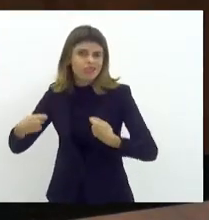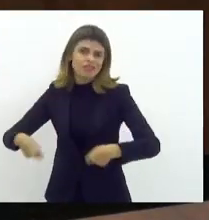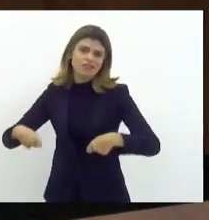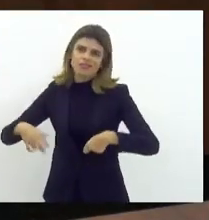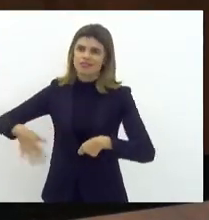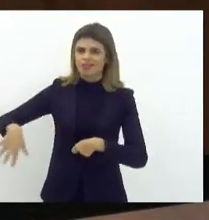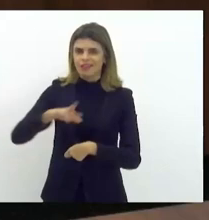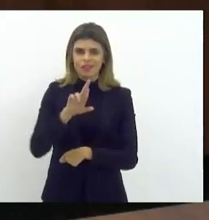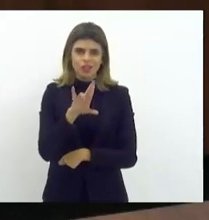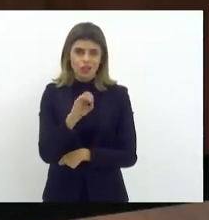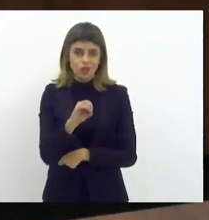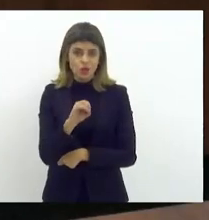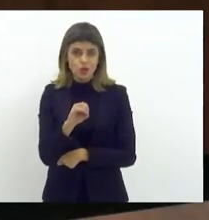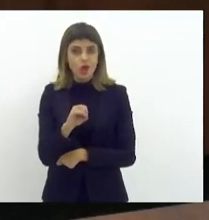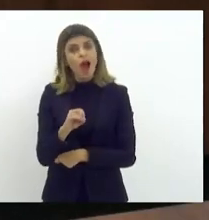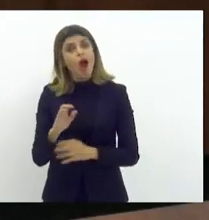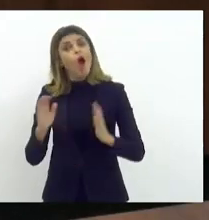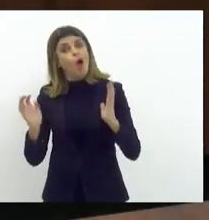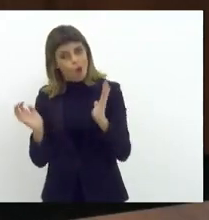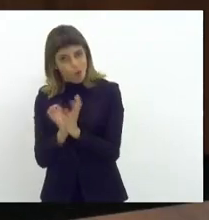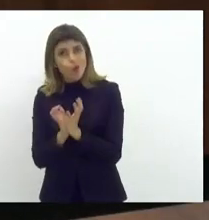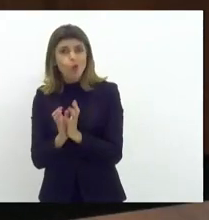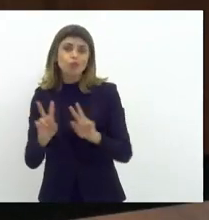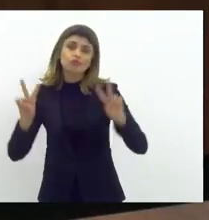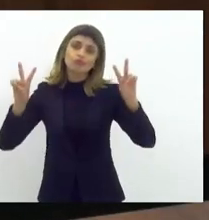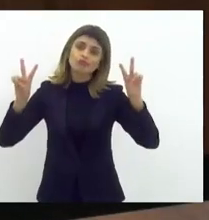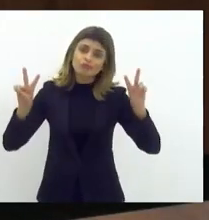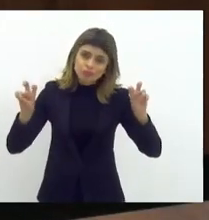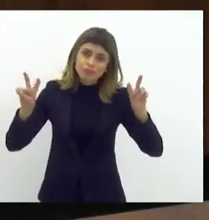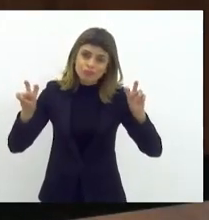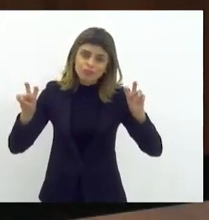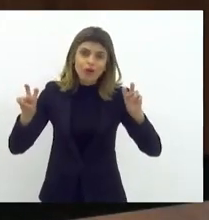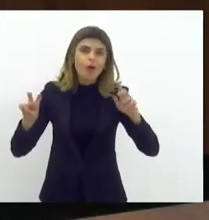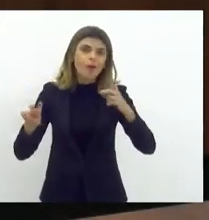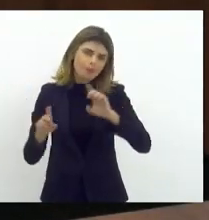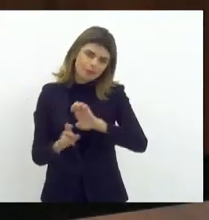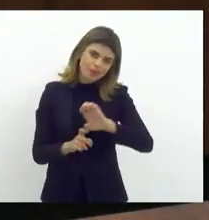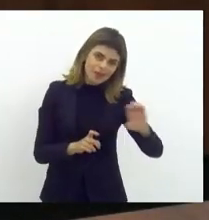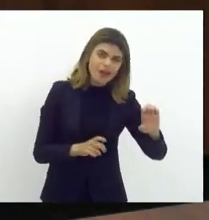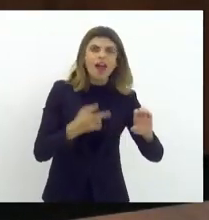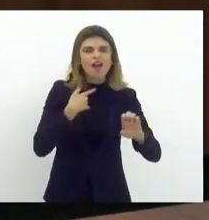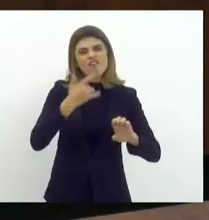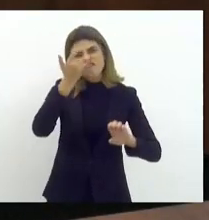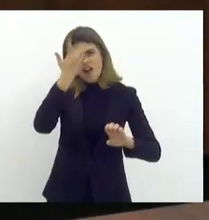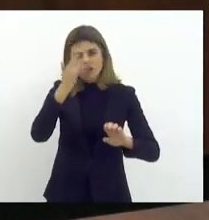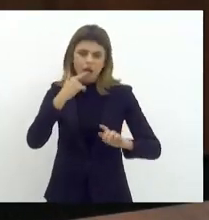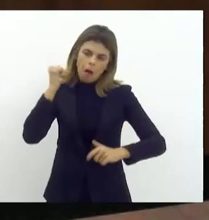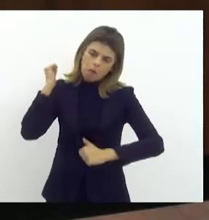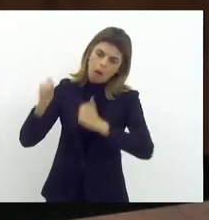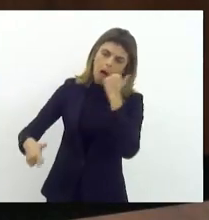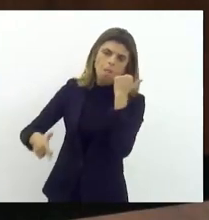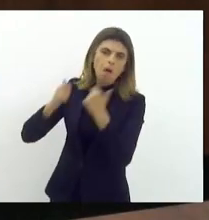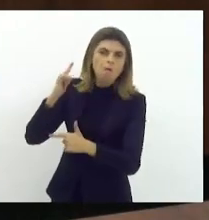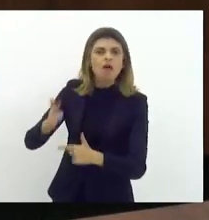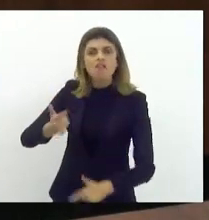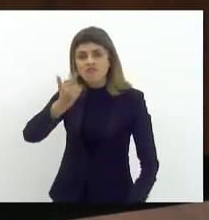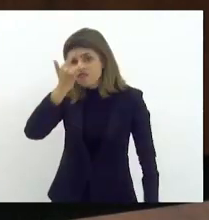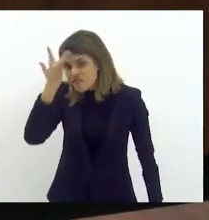e fica bancada de oposição a responsabilidade porque jogar pedra é muito fácil